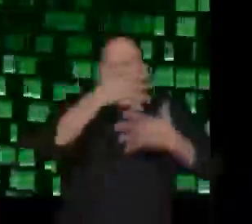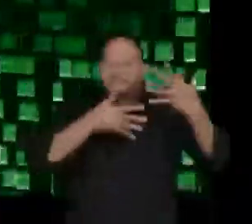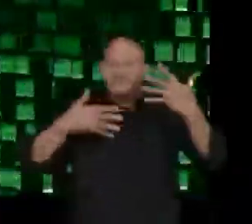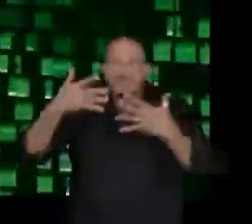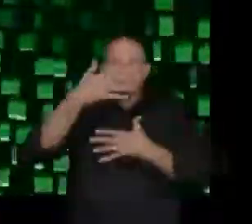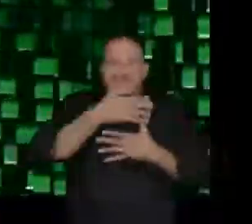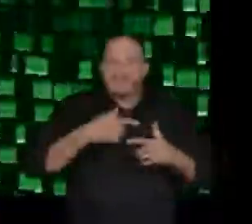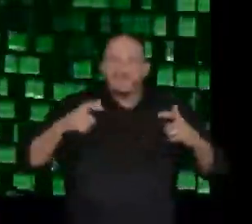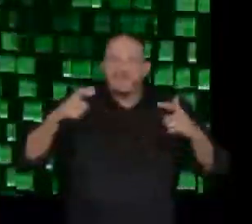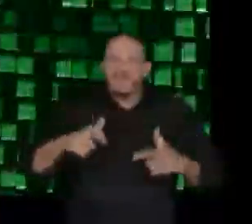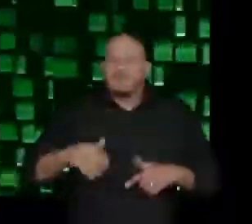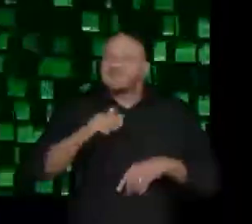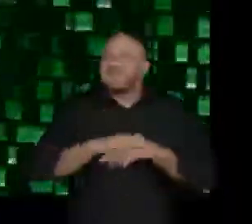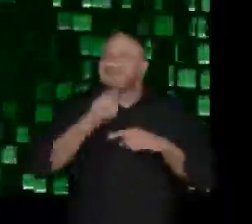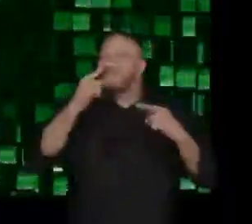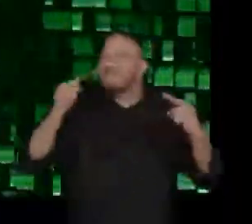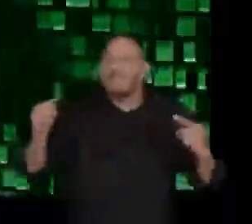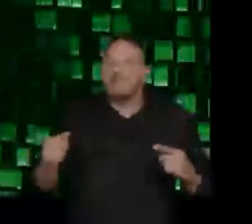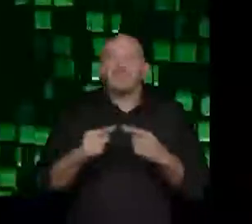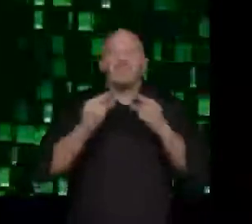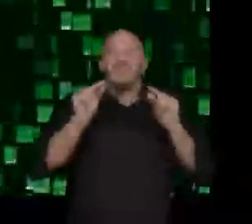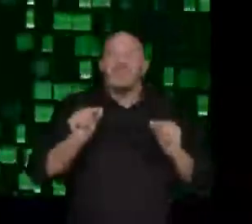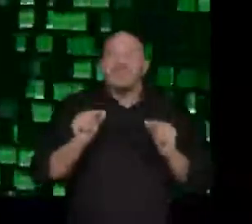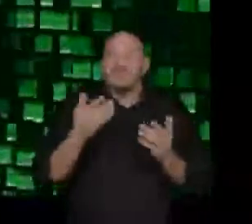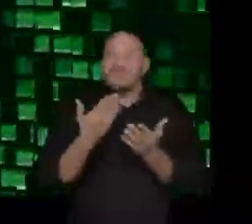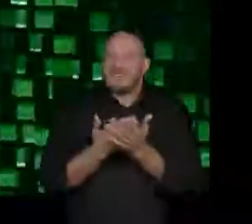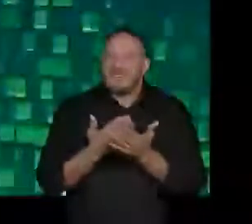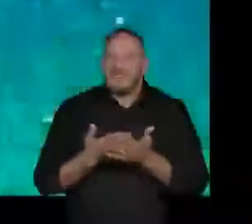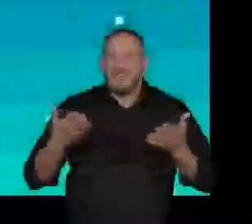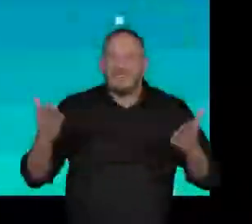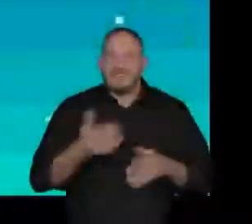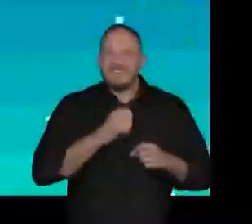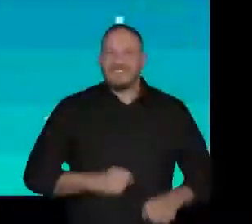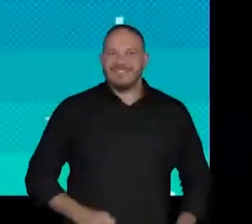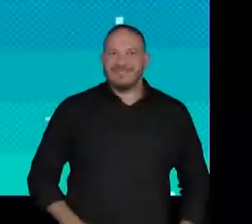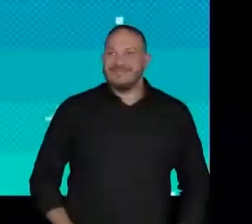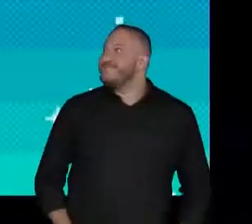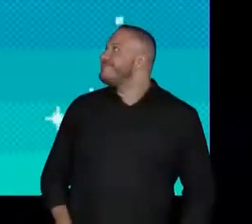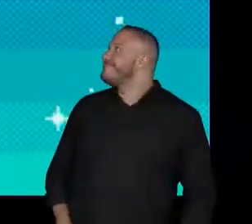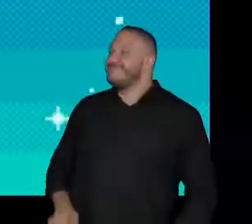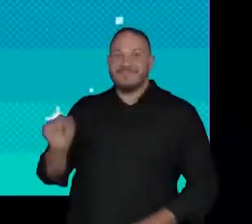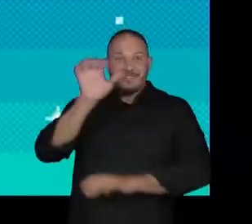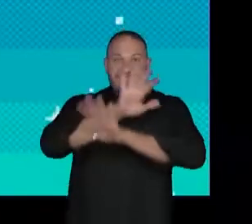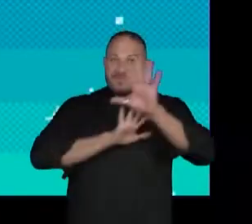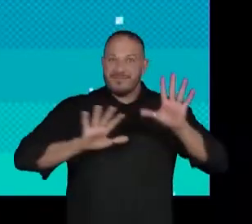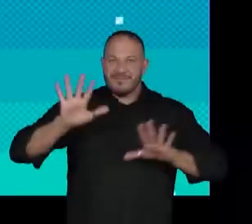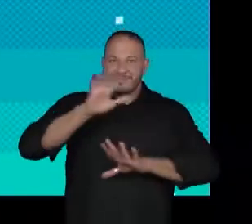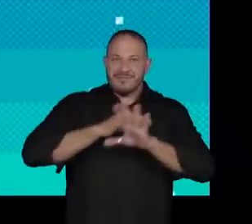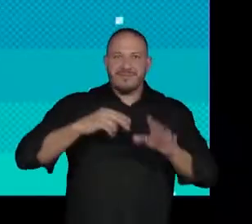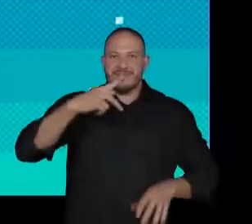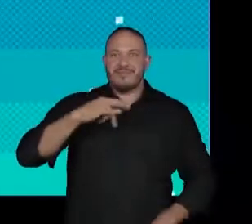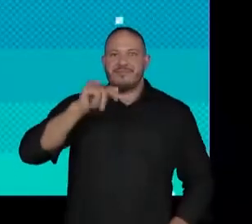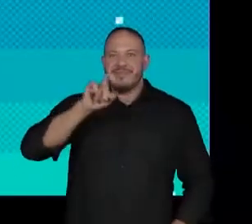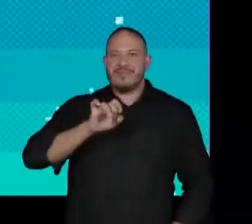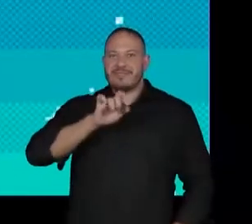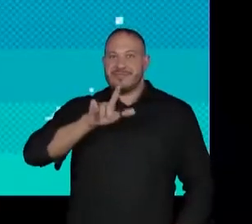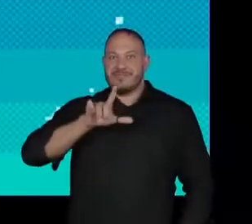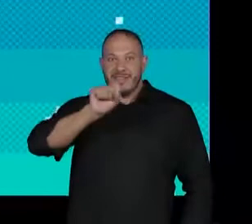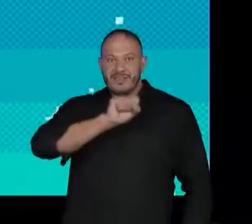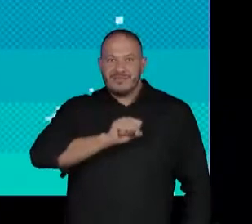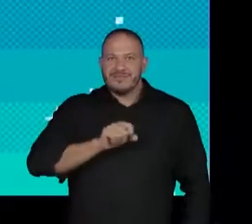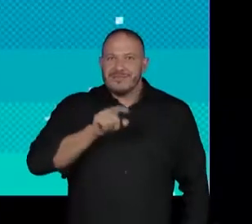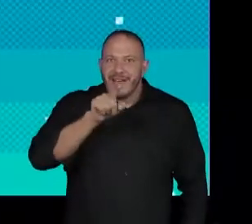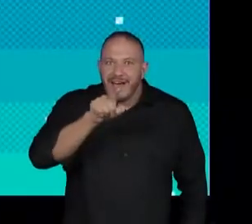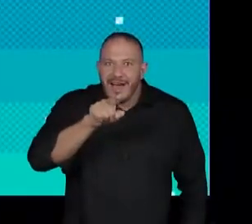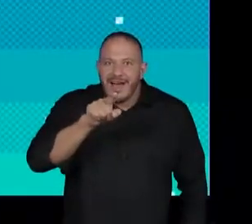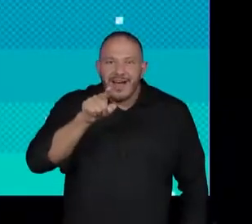cenário tem tudo a ver com a nossa aula de hoje. Imagens e pixels. Ficaram